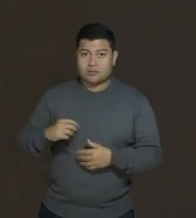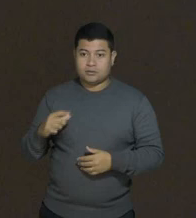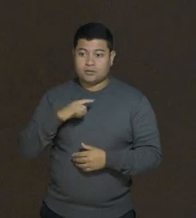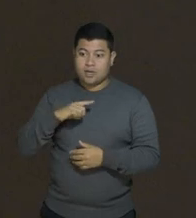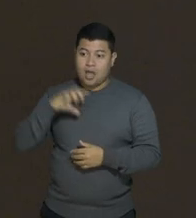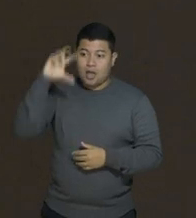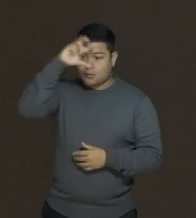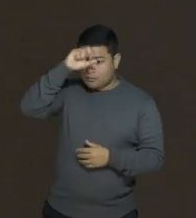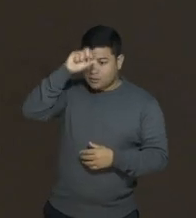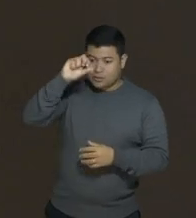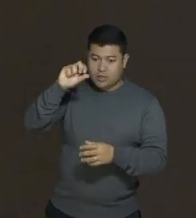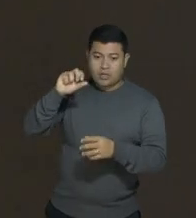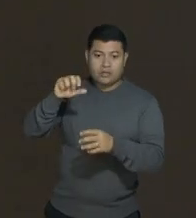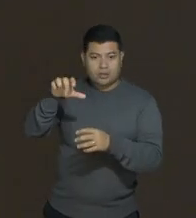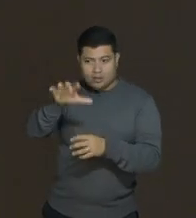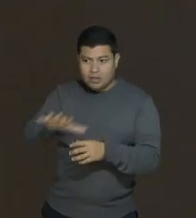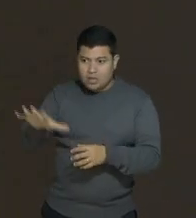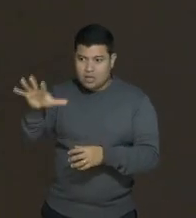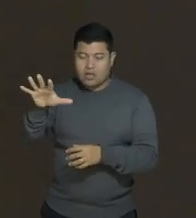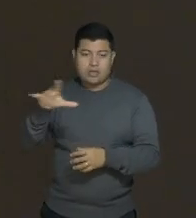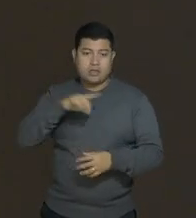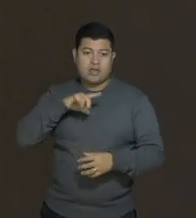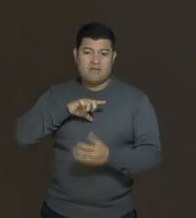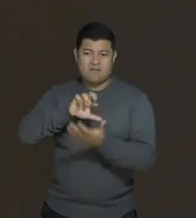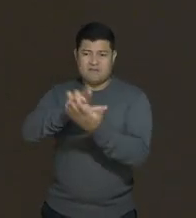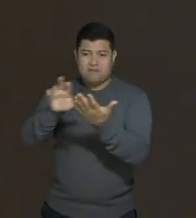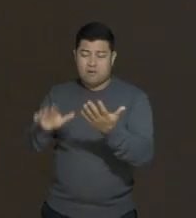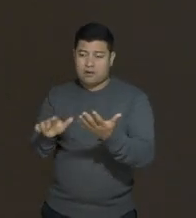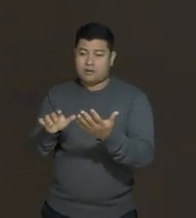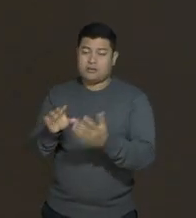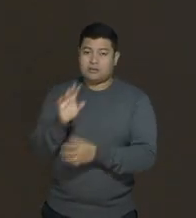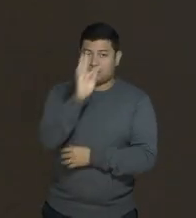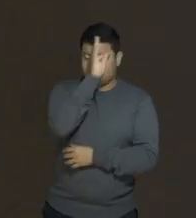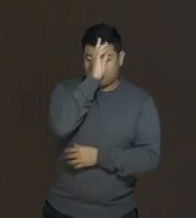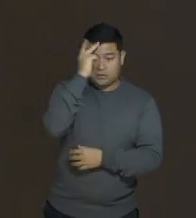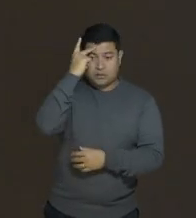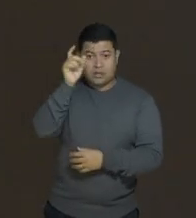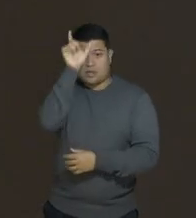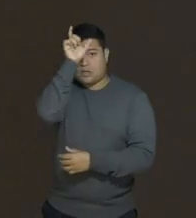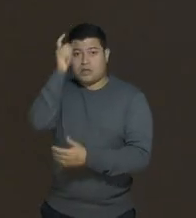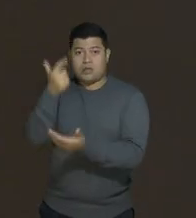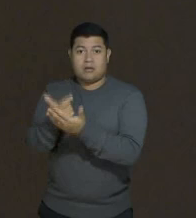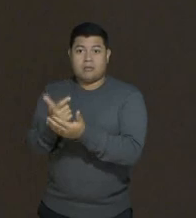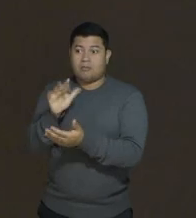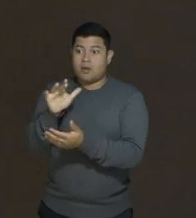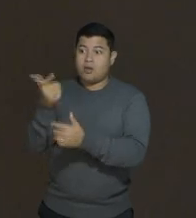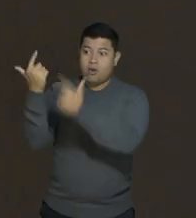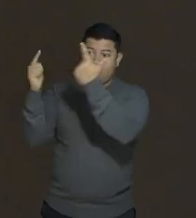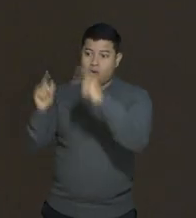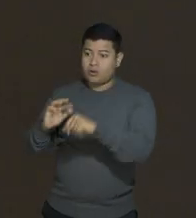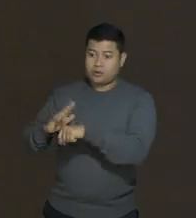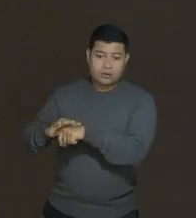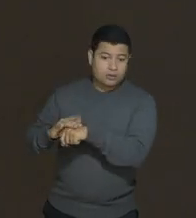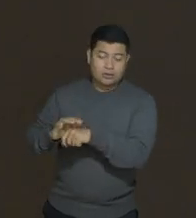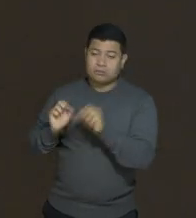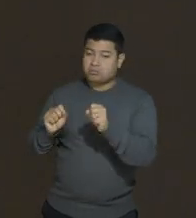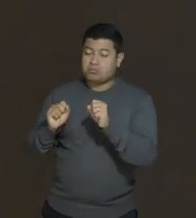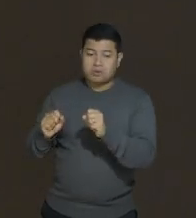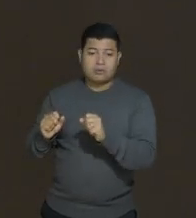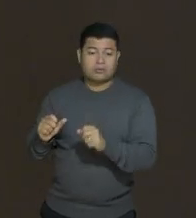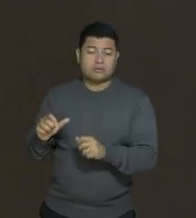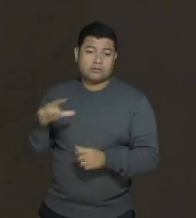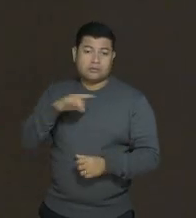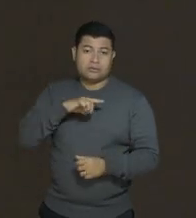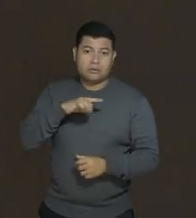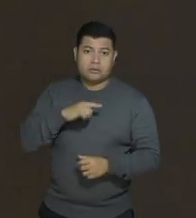que são envolvem, né? Tem o TDAH, tem a dislexia, mas tem várias coisas que envolvem, vamos dizer. É muito comum, na